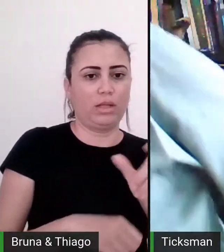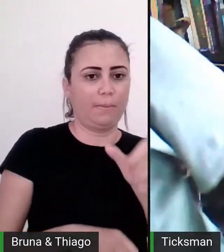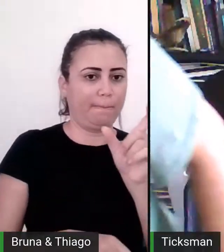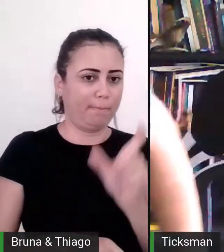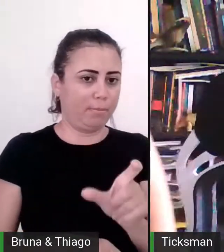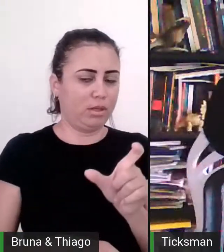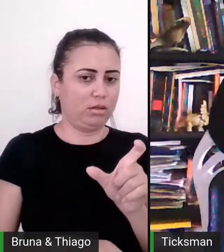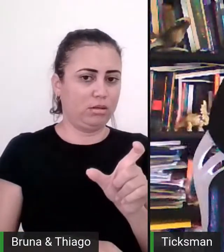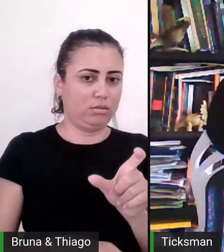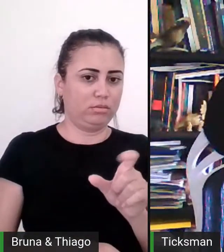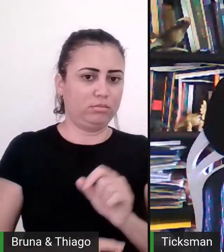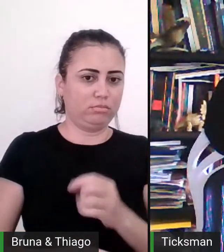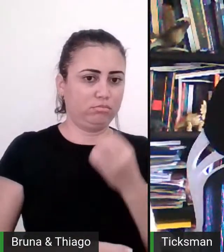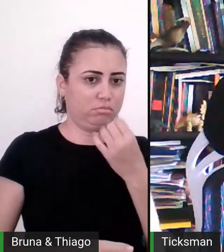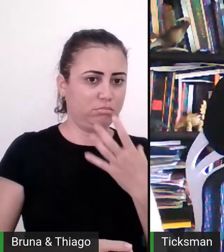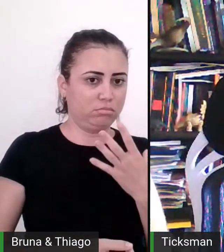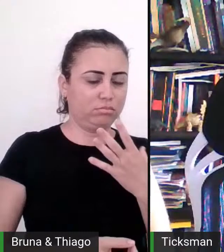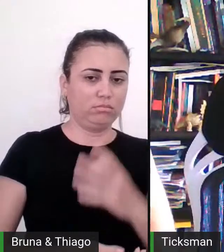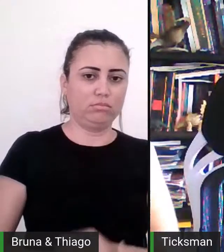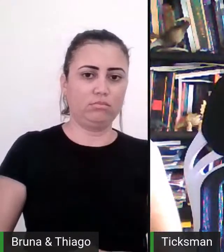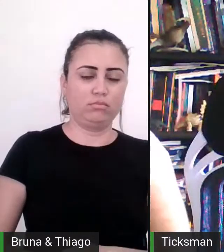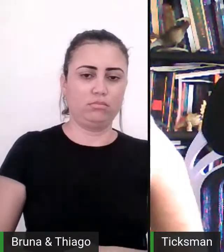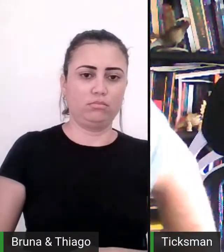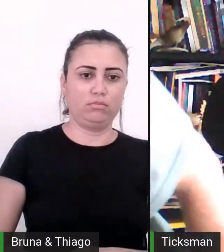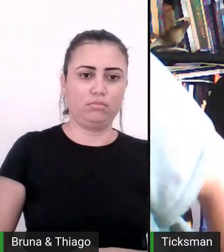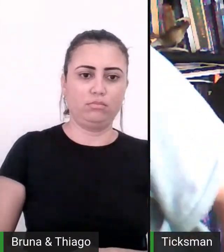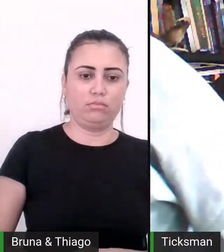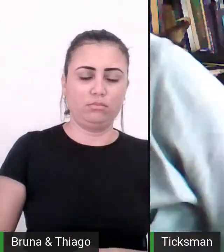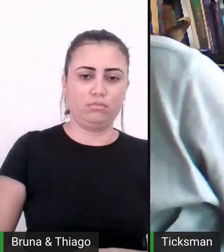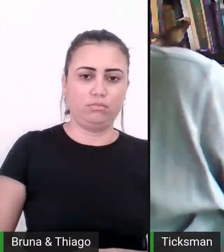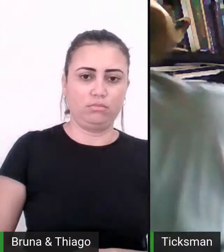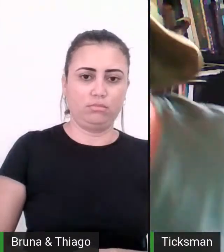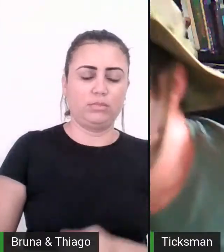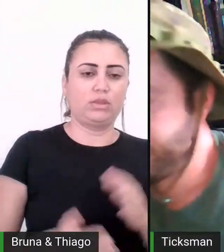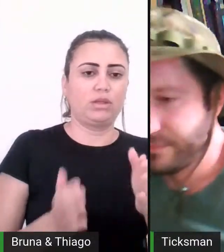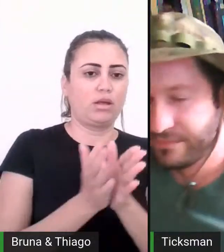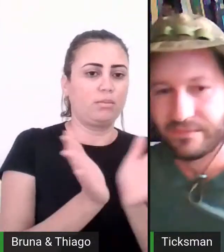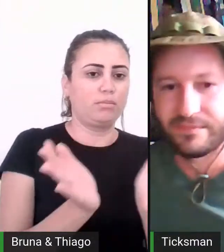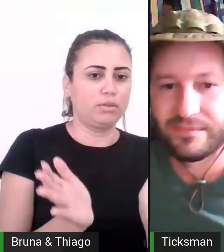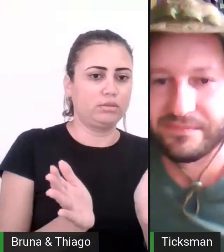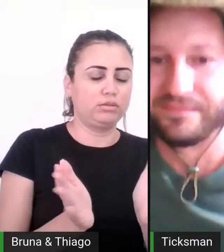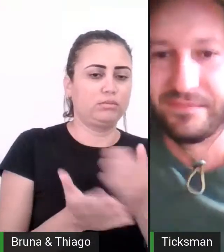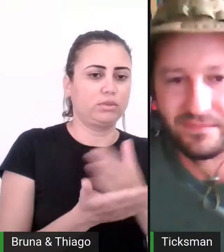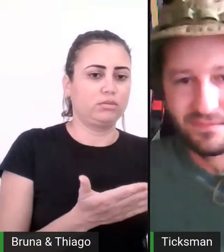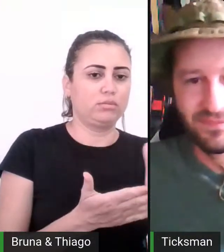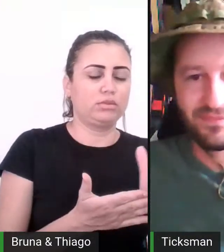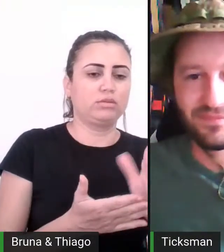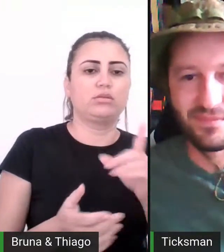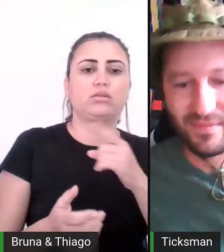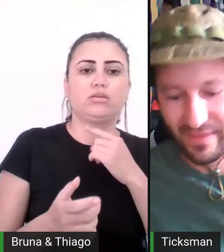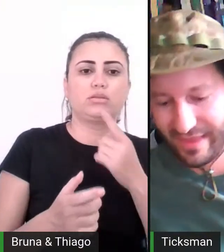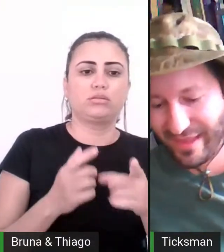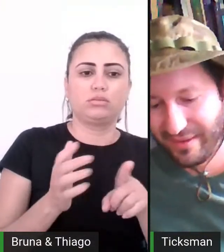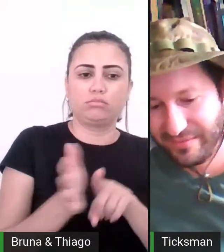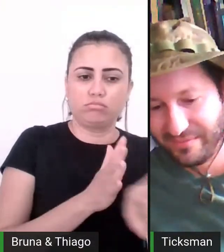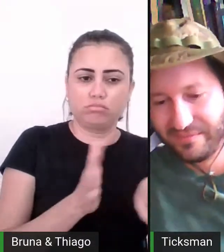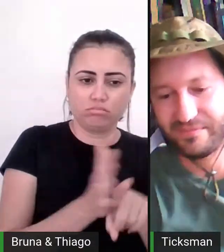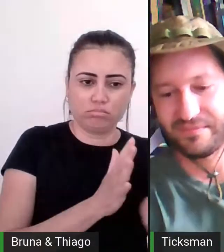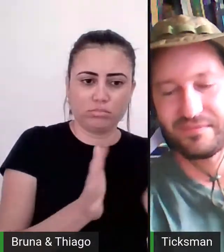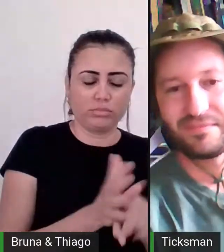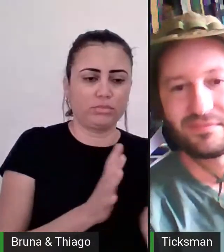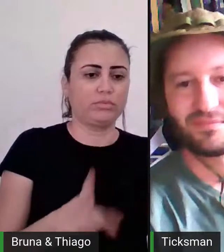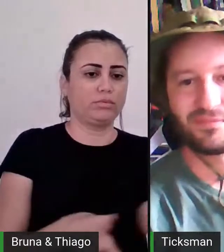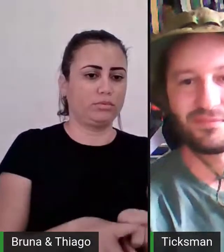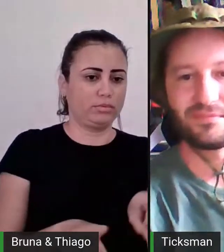palavra-chave, tá bom? A gente vai estar abrindo para as perguntas, vocês podem estar deixando as perguntas no chat. E